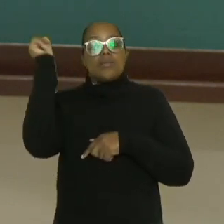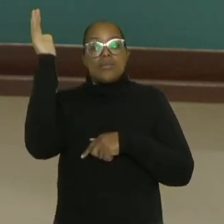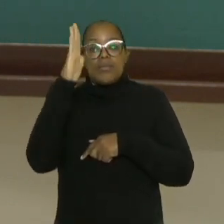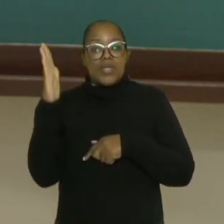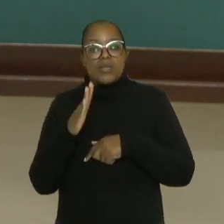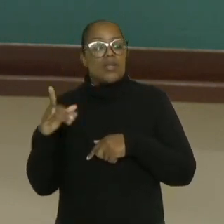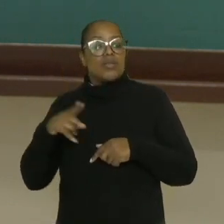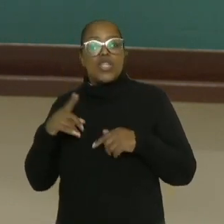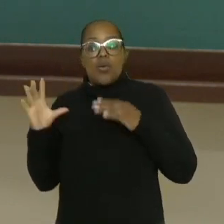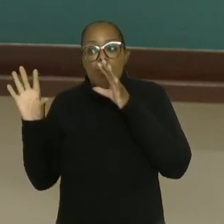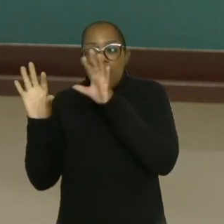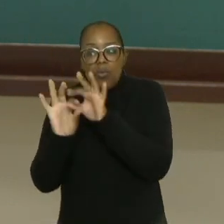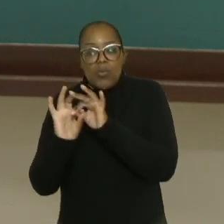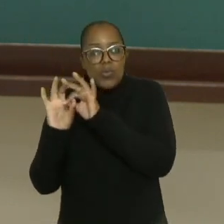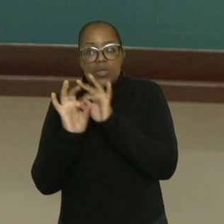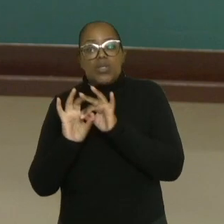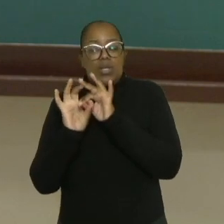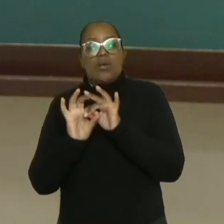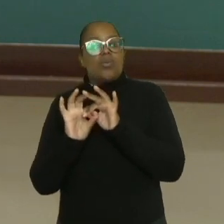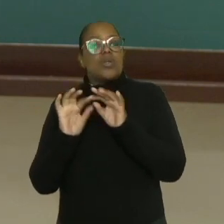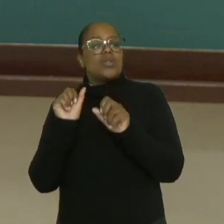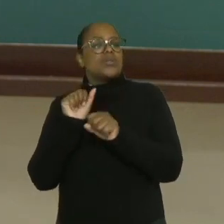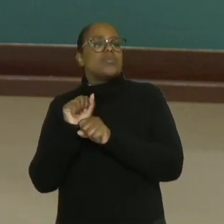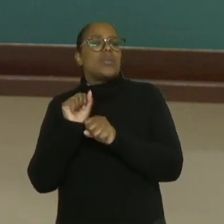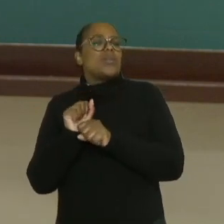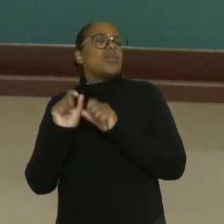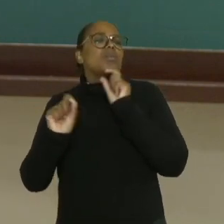de características que é esperado. Então, o